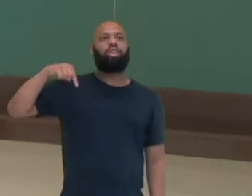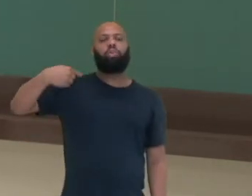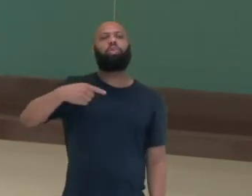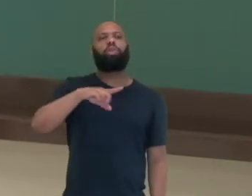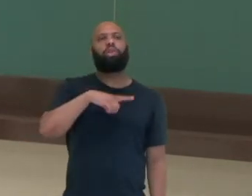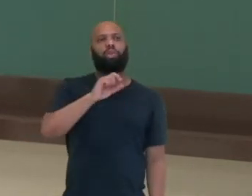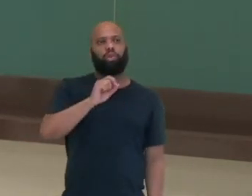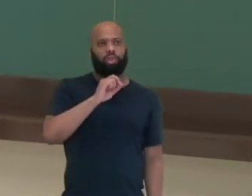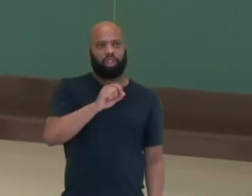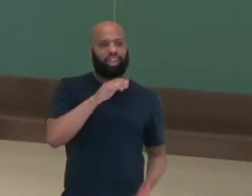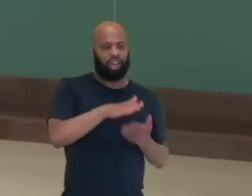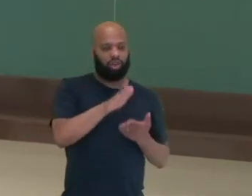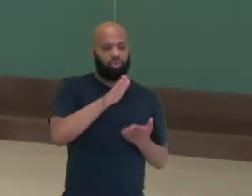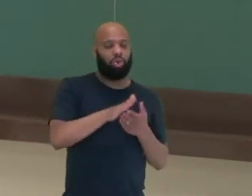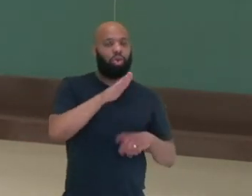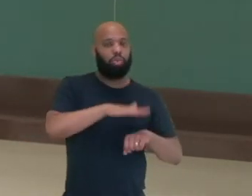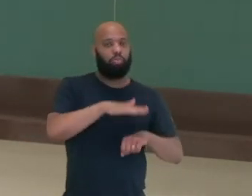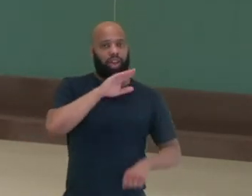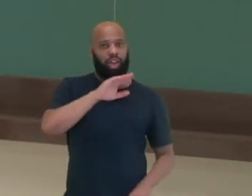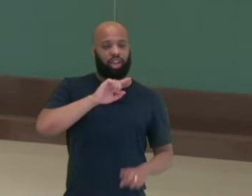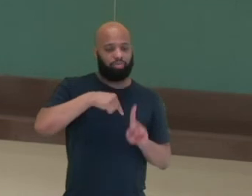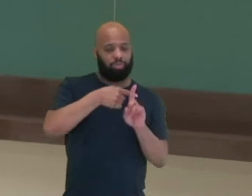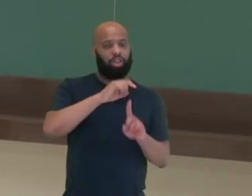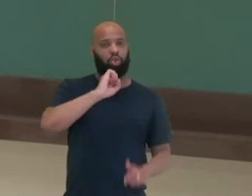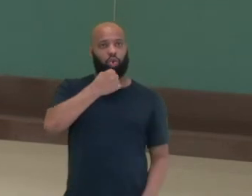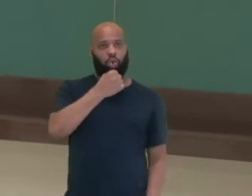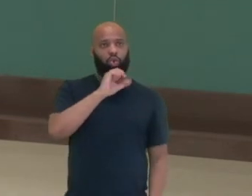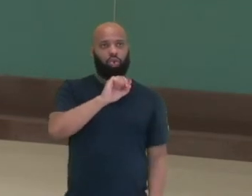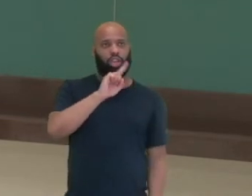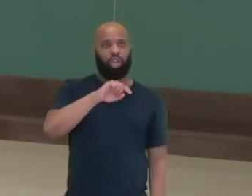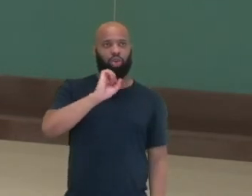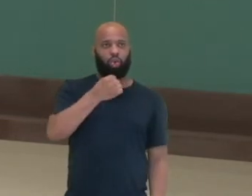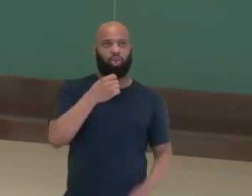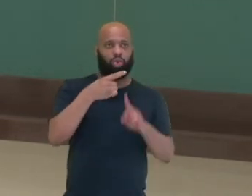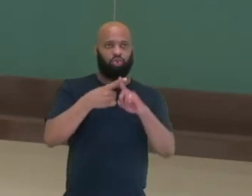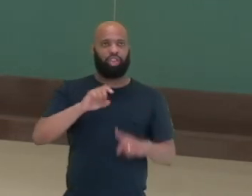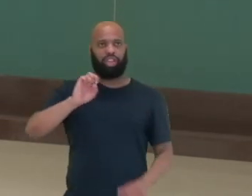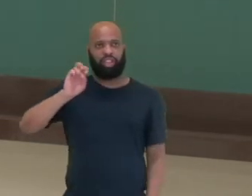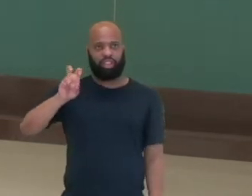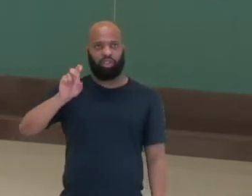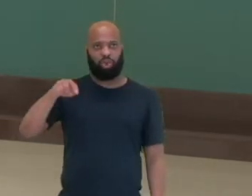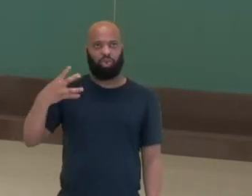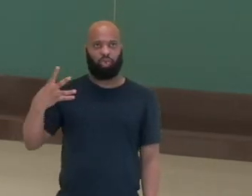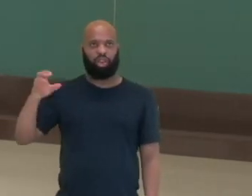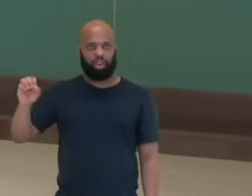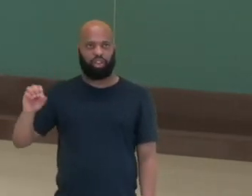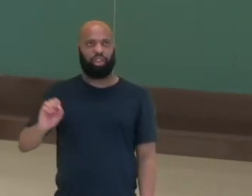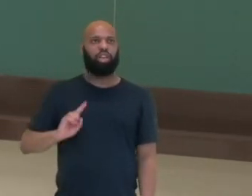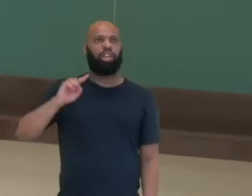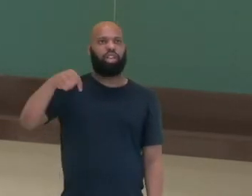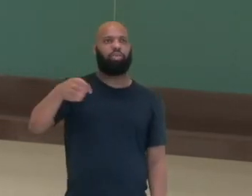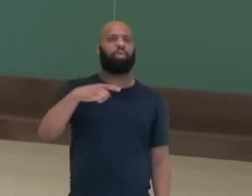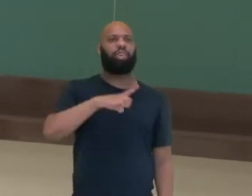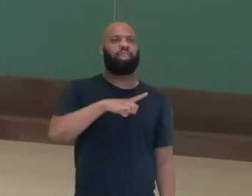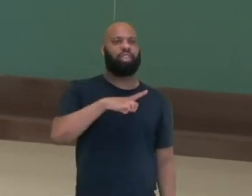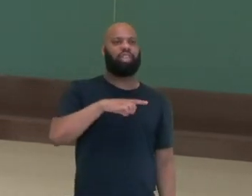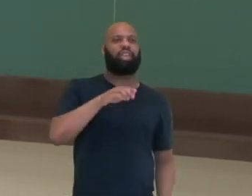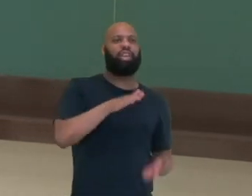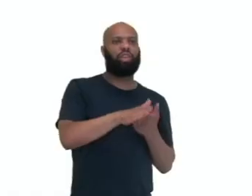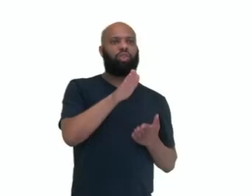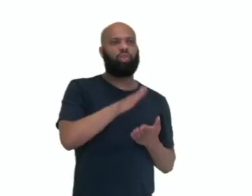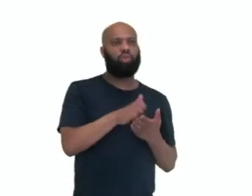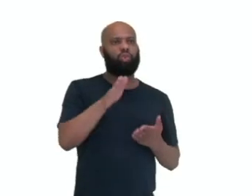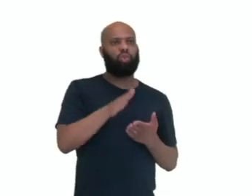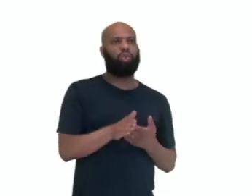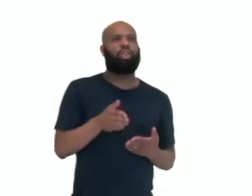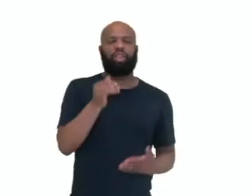depois, consumiu mais 8 ali, né? Se for consumido, vai ser 8 vezes 5, que é 40. Depois, se consumir ali, né?